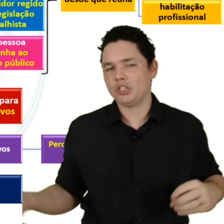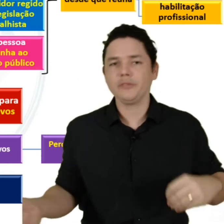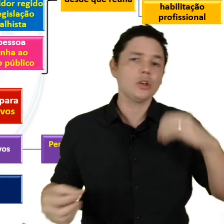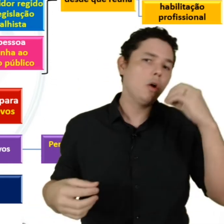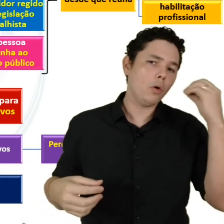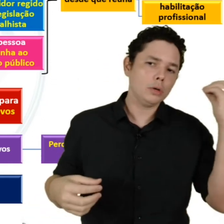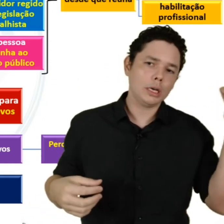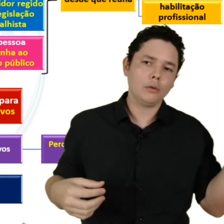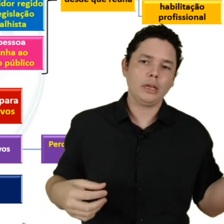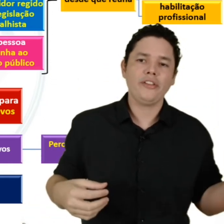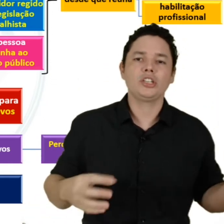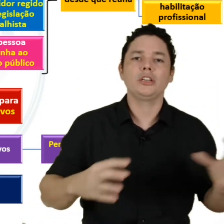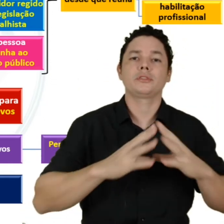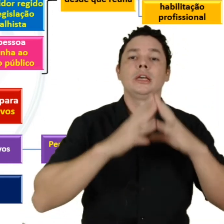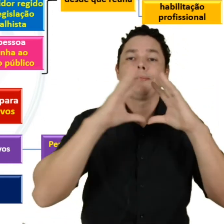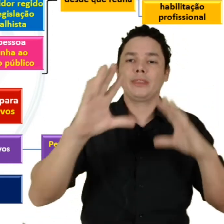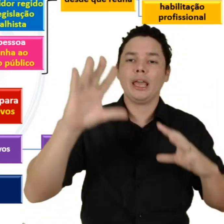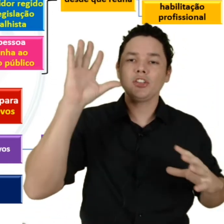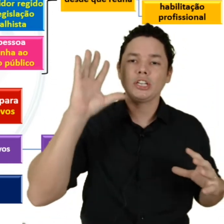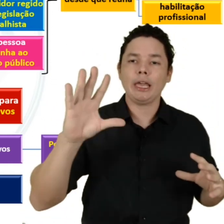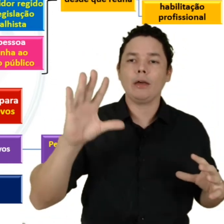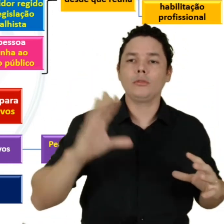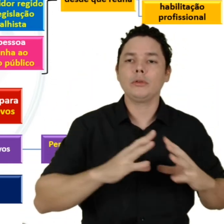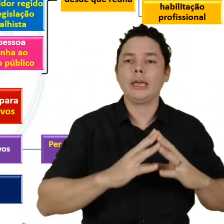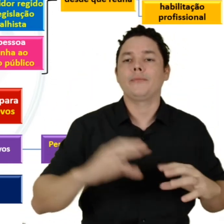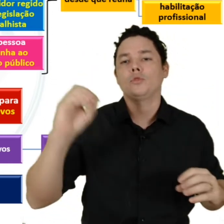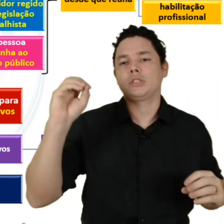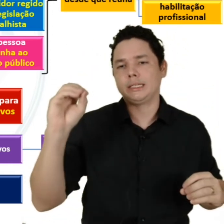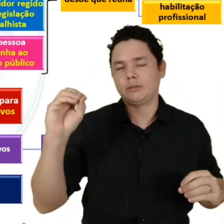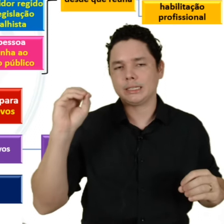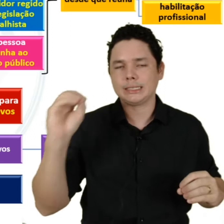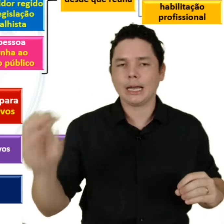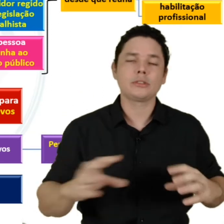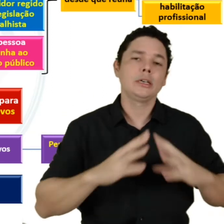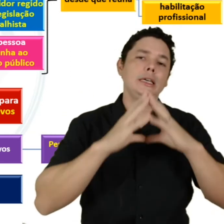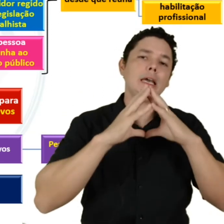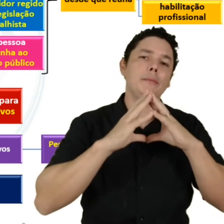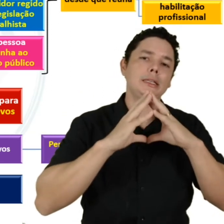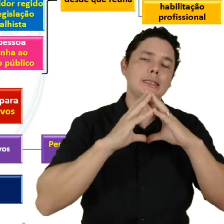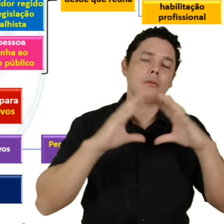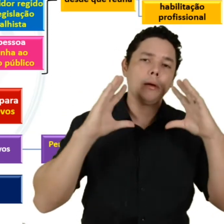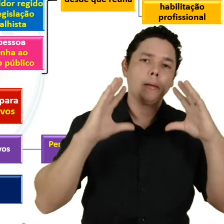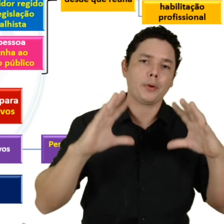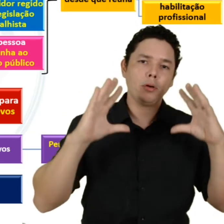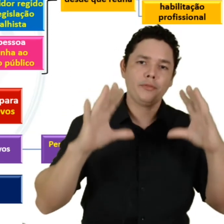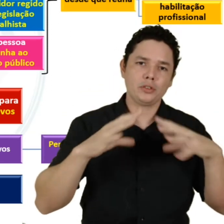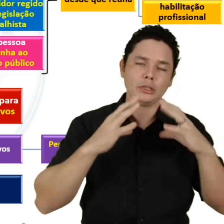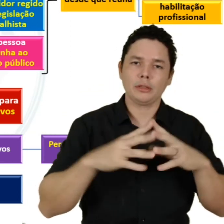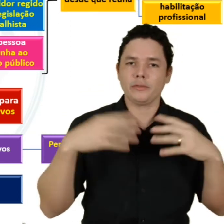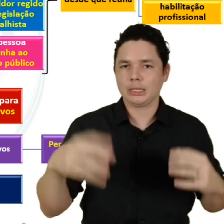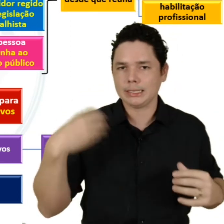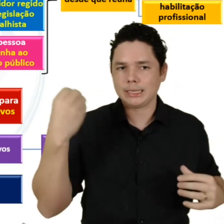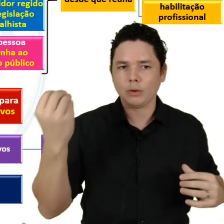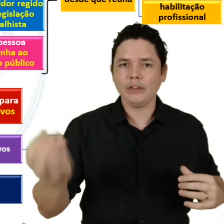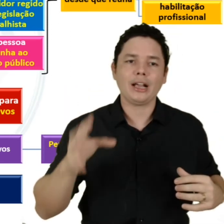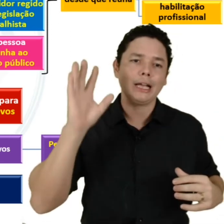servidores efetivos ou não efetivos, desde que reúna o quê? Os requisitos necessários e a habilitação profissional. Então